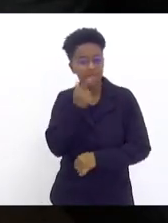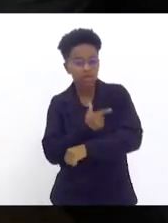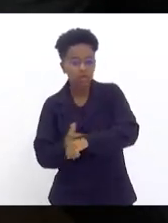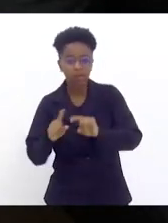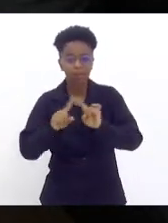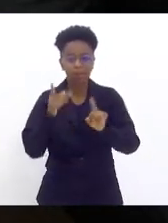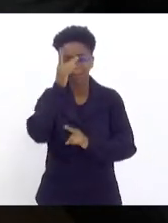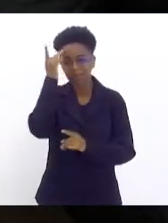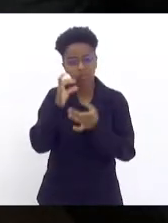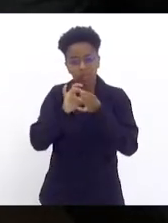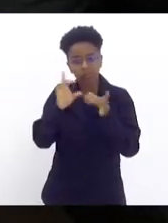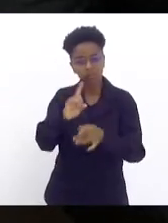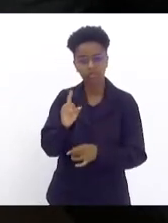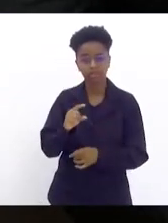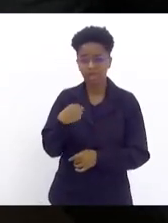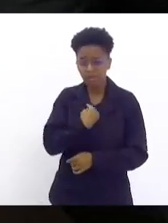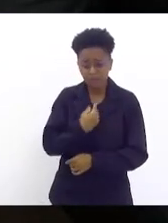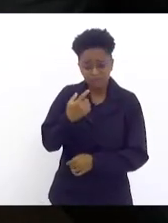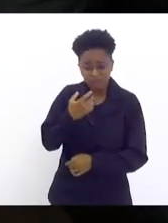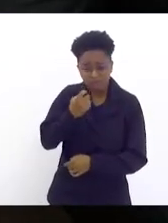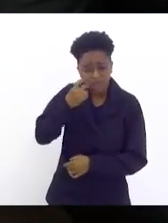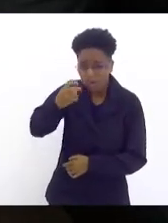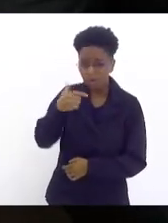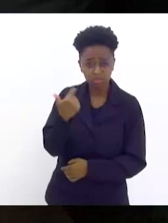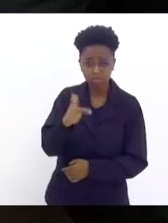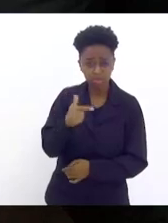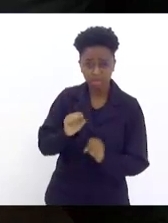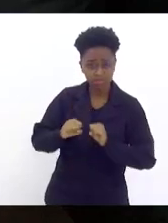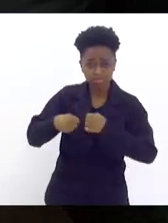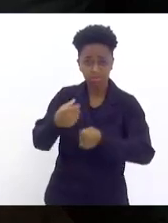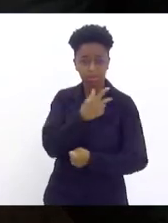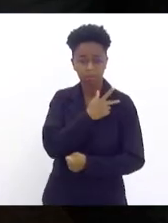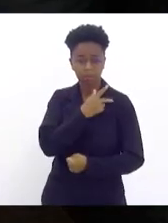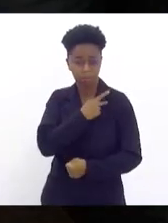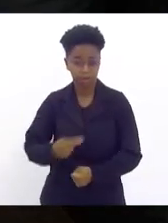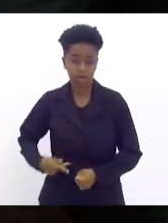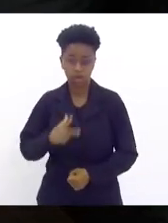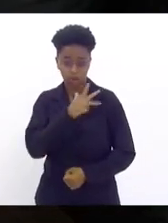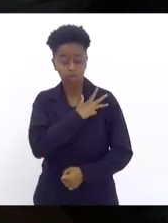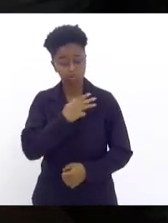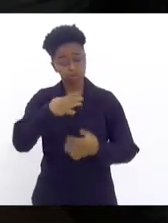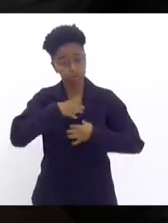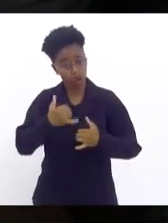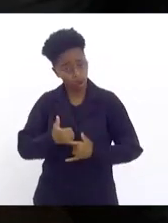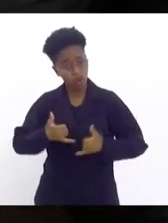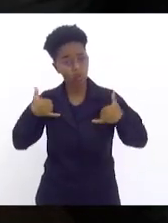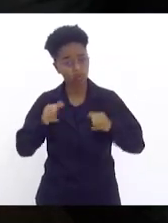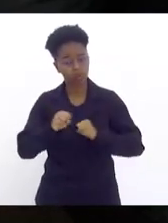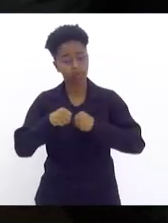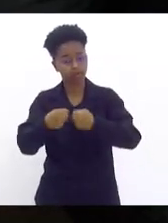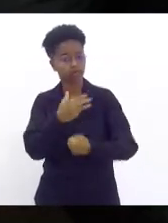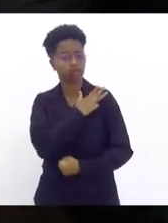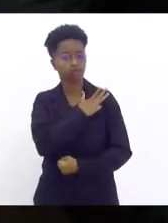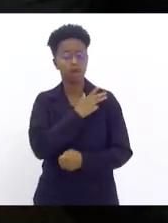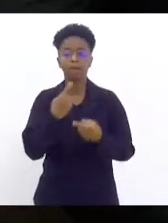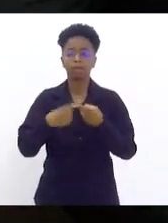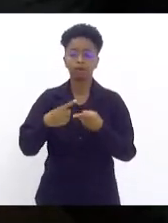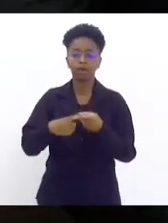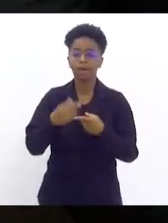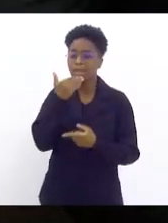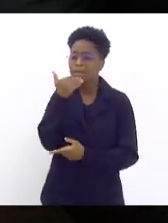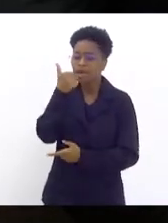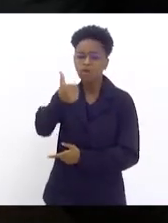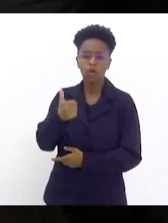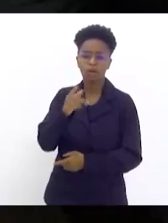nós não temos vergonha nenhuma de defender o presidente Lula temos o orgulho de defender o presidente Lula porque ele foi